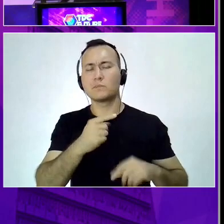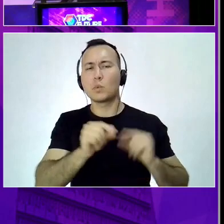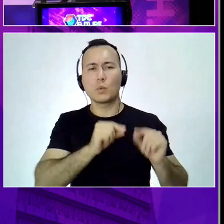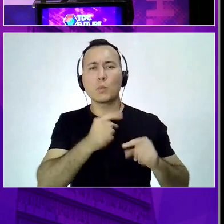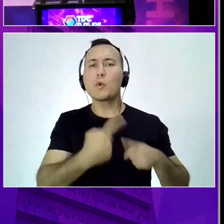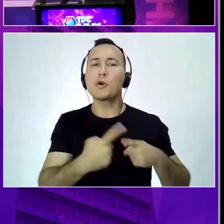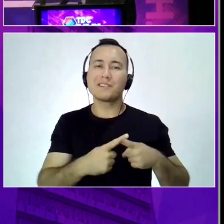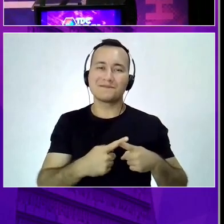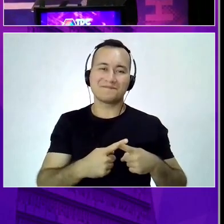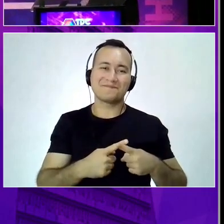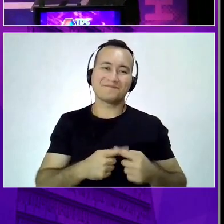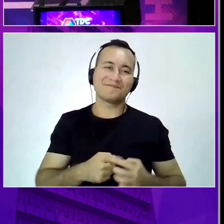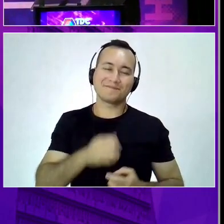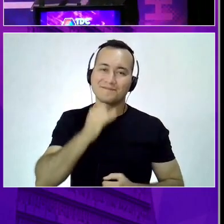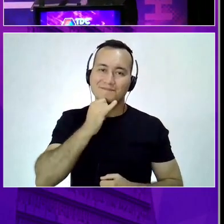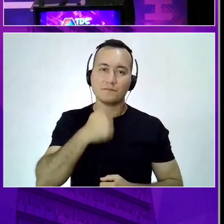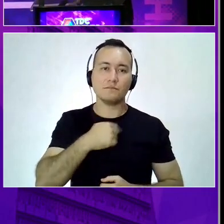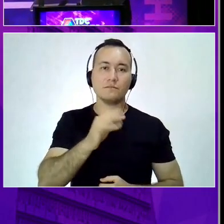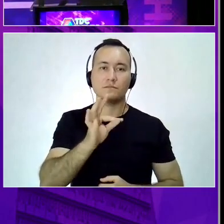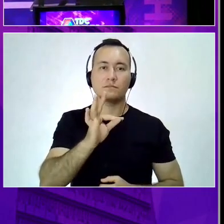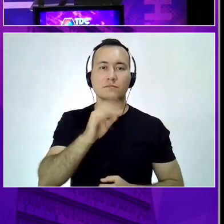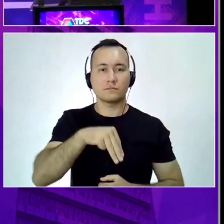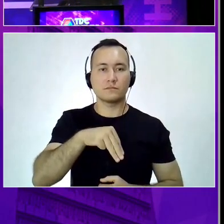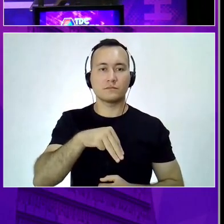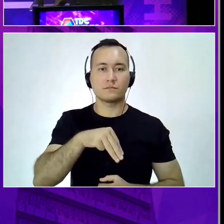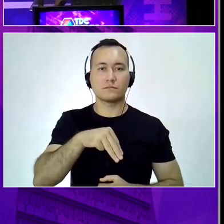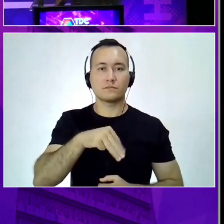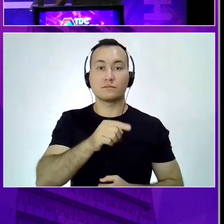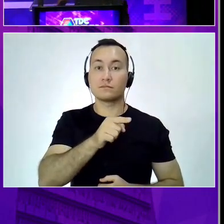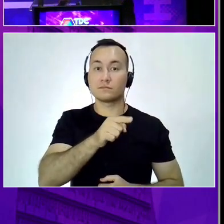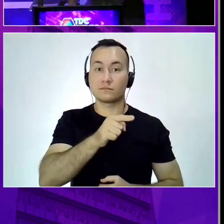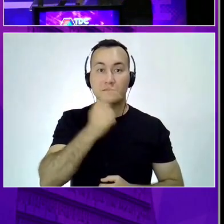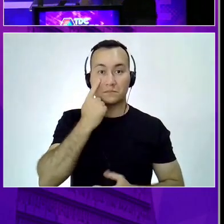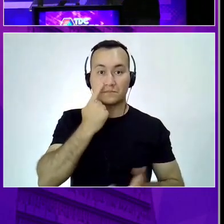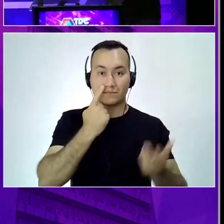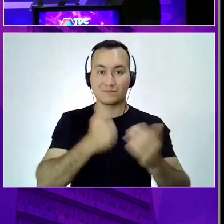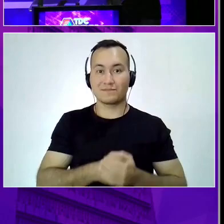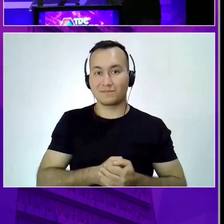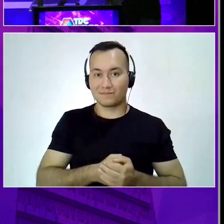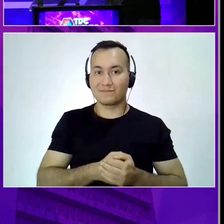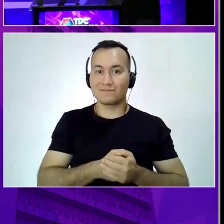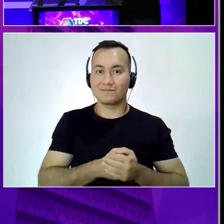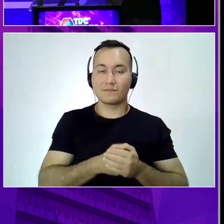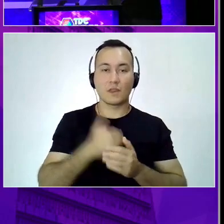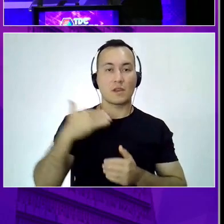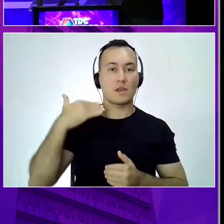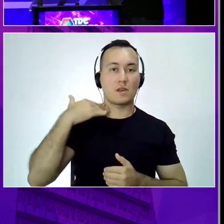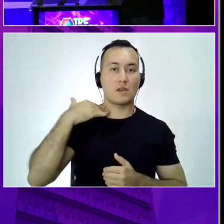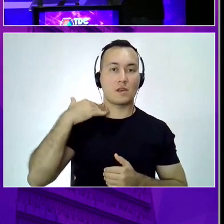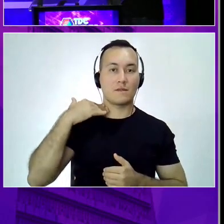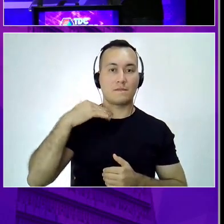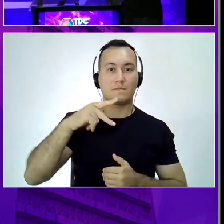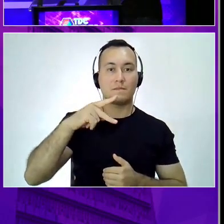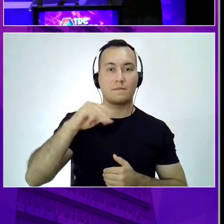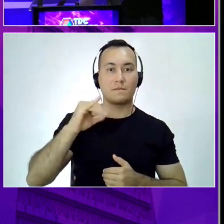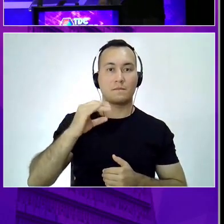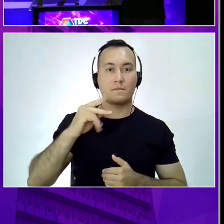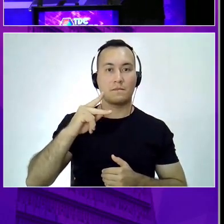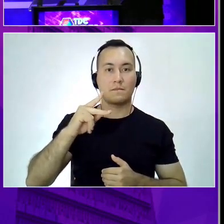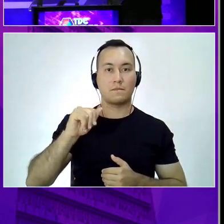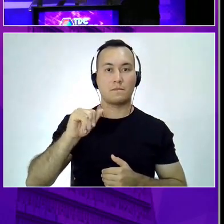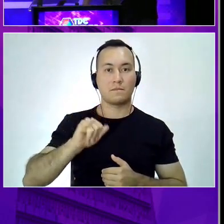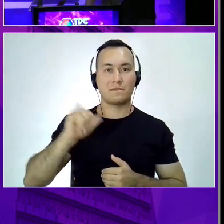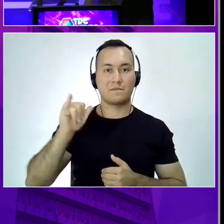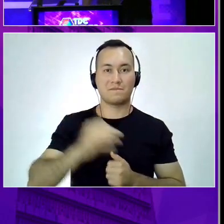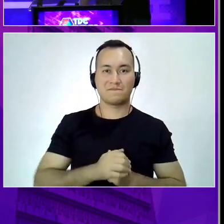Eu hoje atuo como Tech Manager no PicPay, né? Tenho mestrado em Engenharia de Software, sou